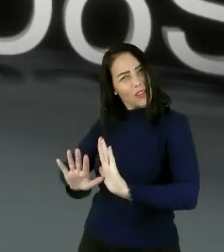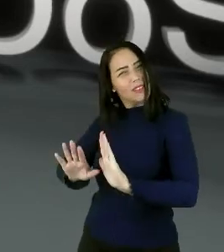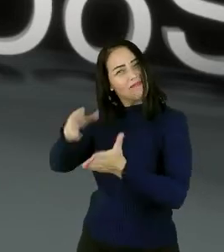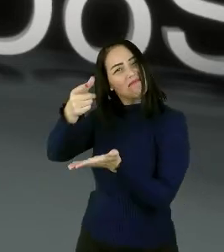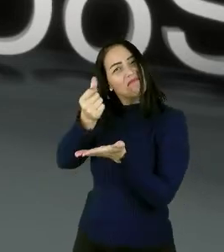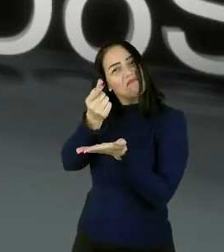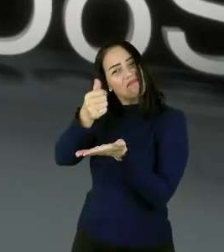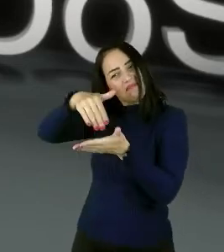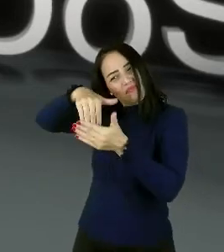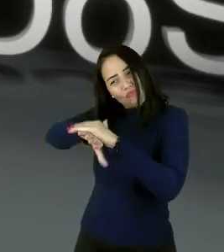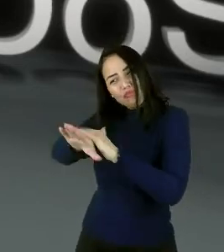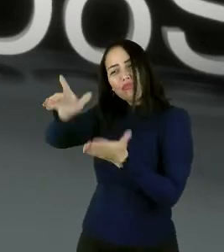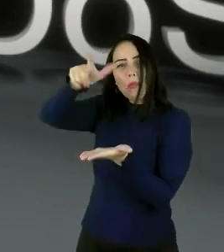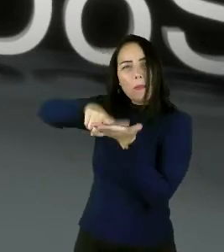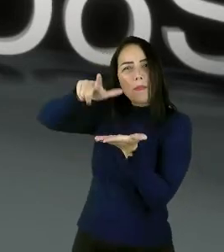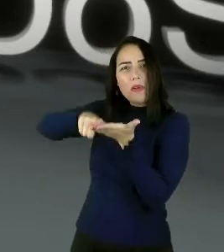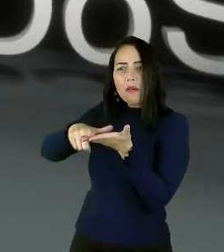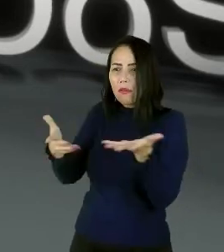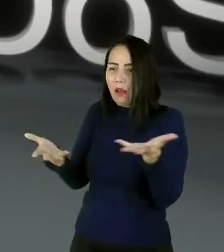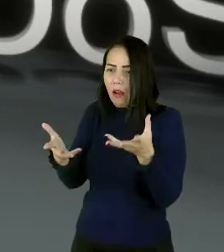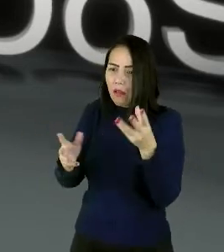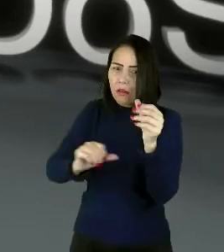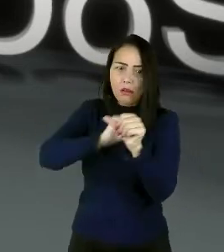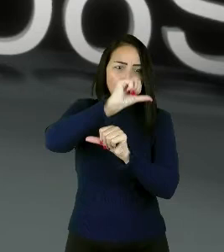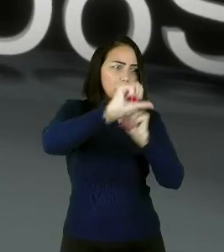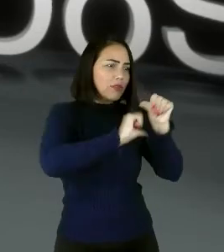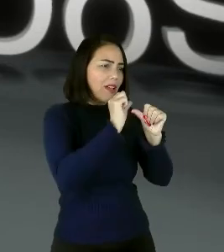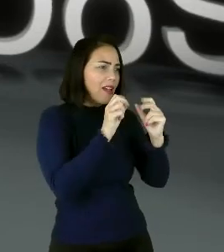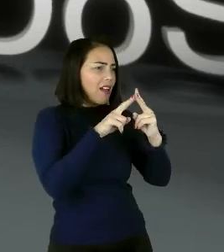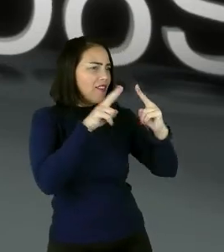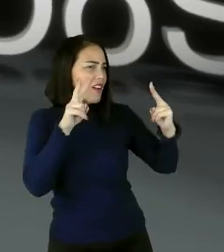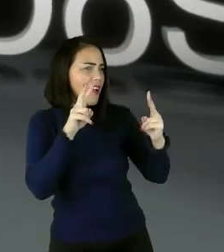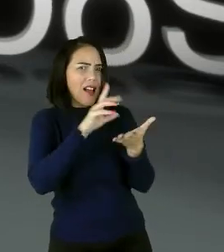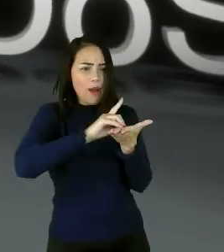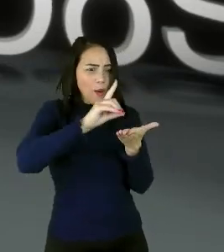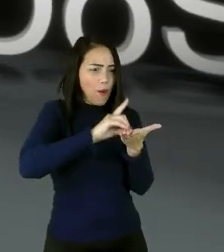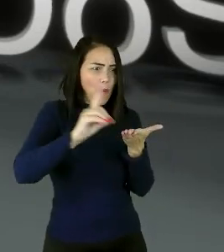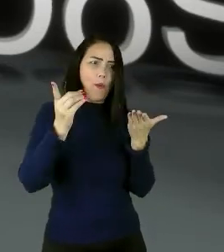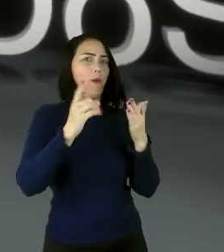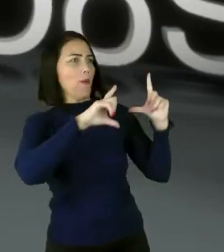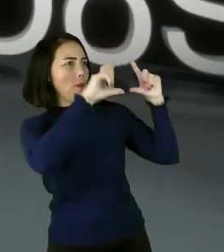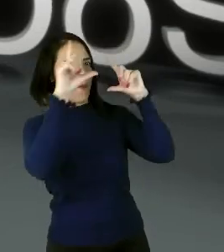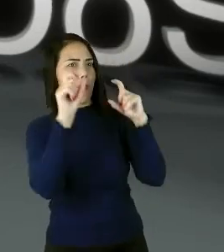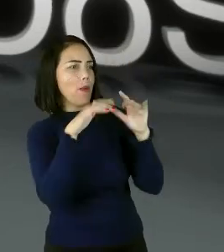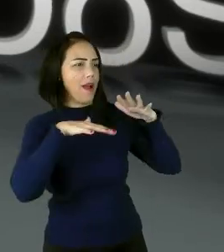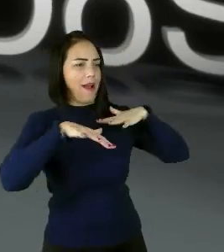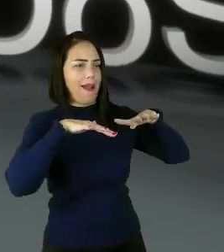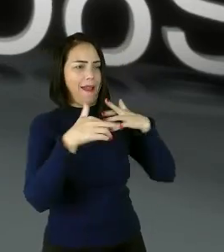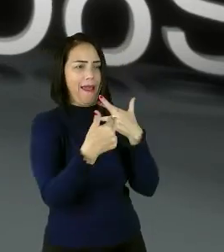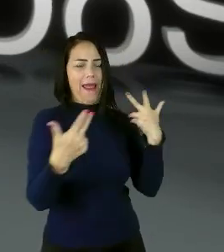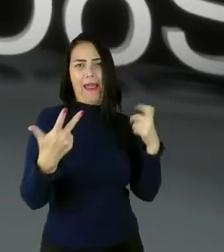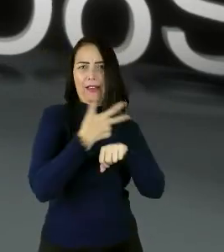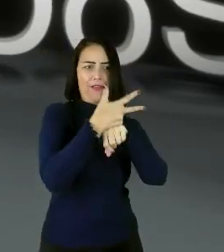sua impressão no papel no entanto elas passaram a ser eletrônicas abrindo mais possibilidades de registros veio a imagem de